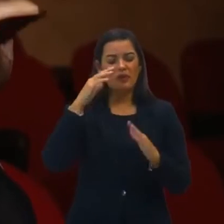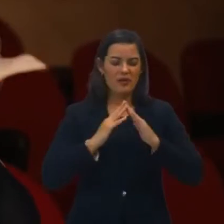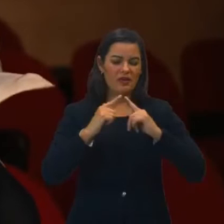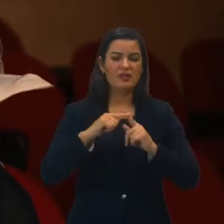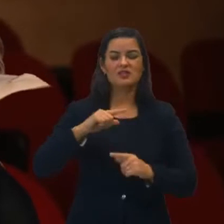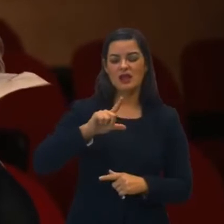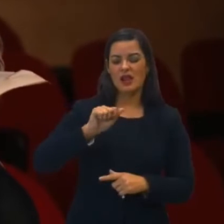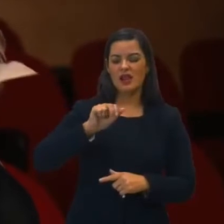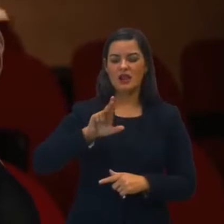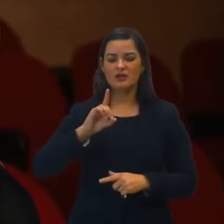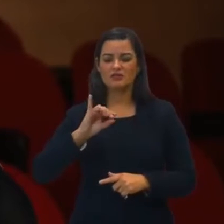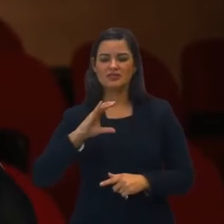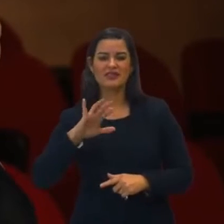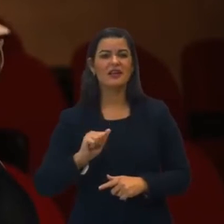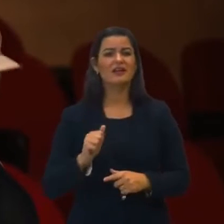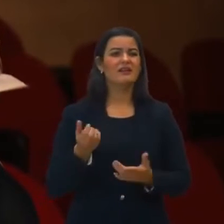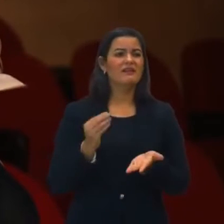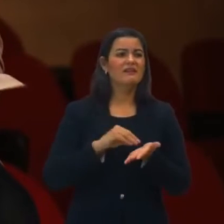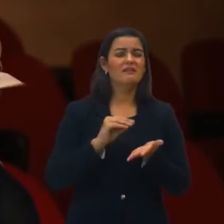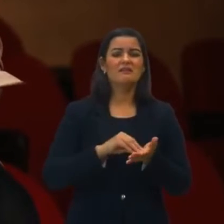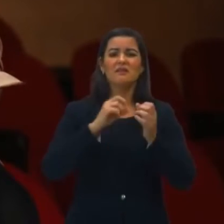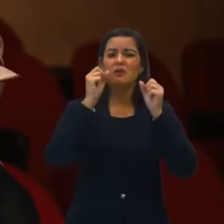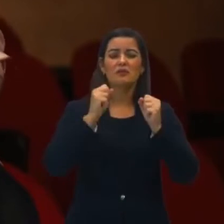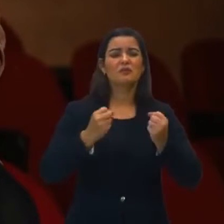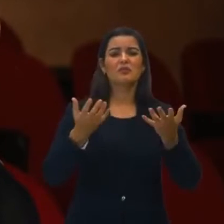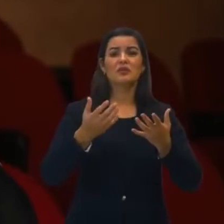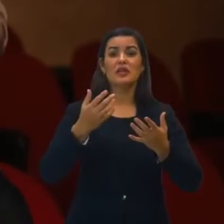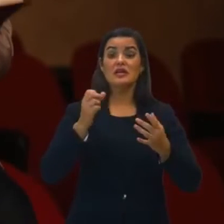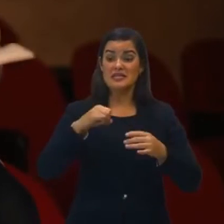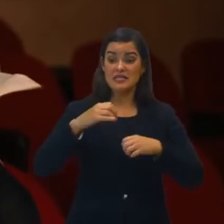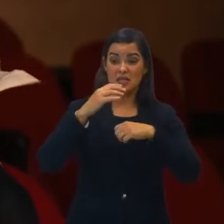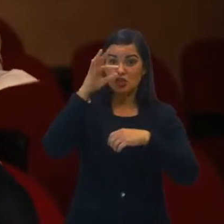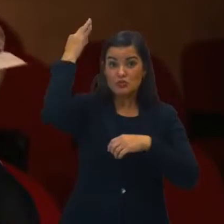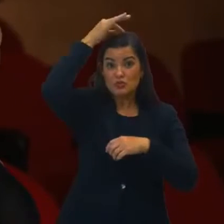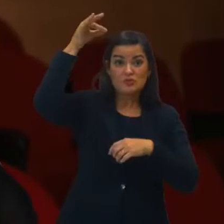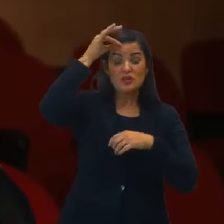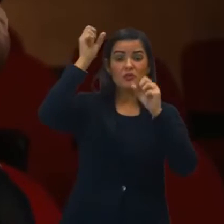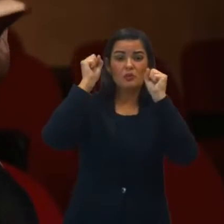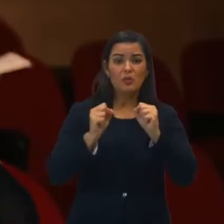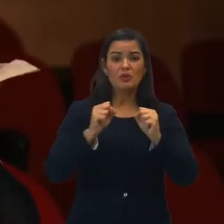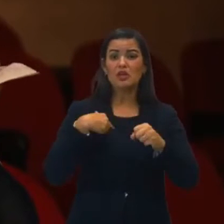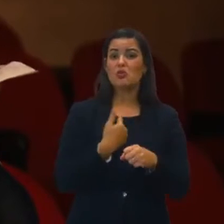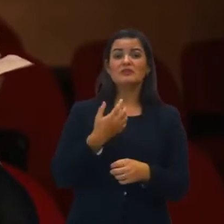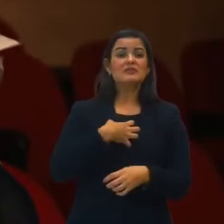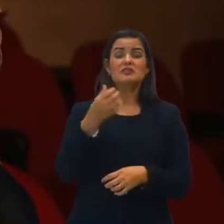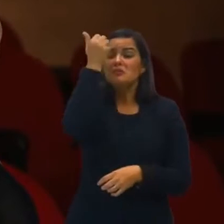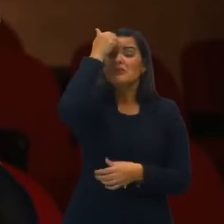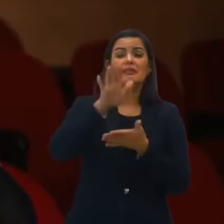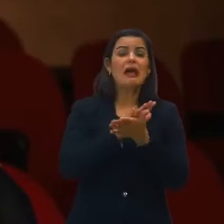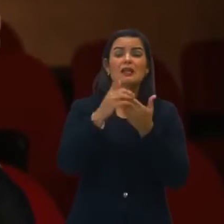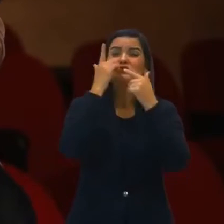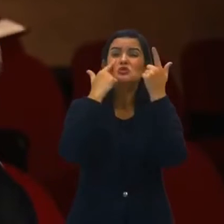Sem o poder do Espírito Santo, não haverá arrependimento verdadeiro. Sem o poder do Espírito Santo, não haverá choro pelo pecado.